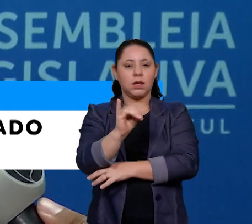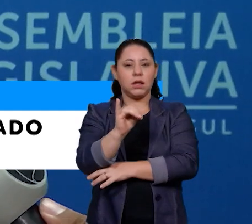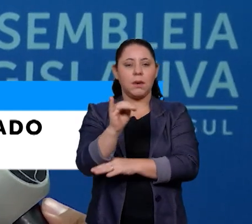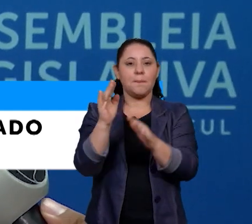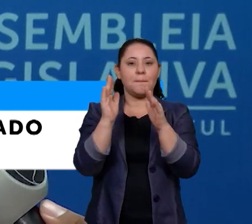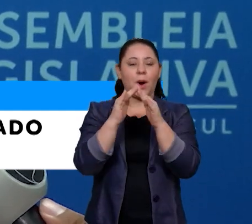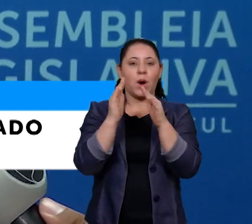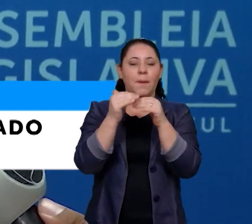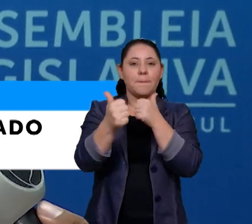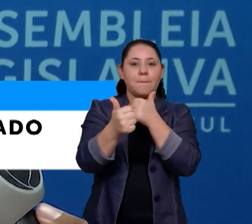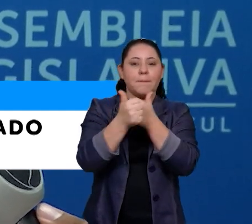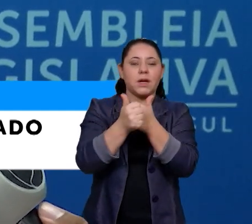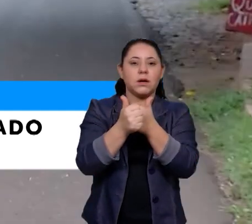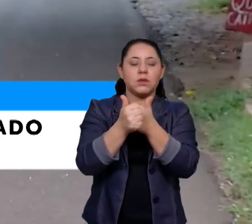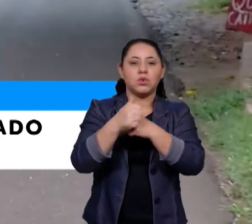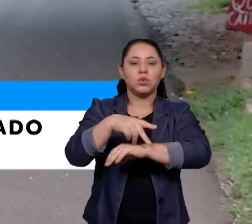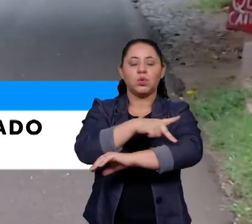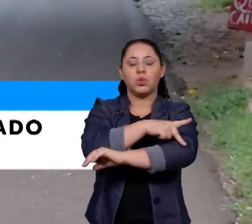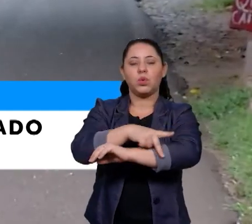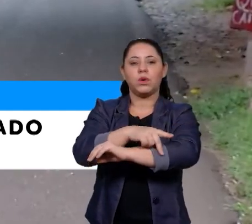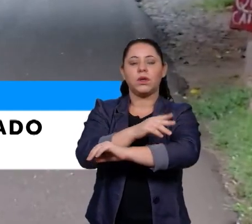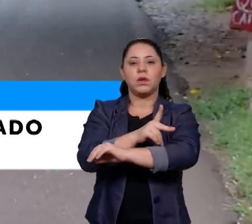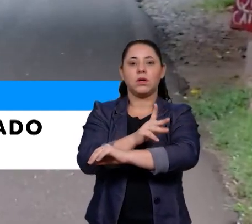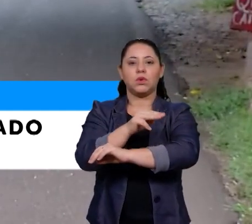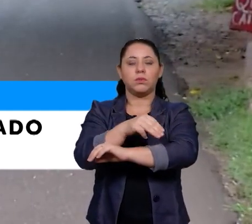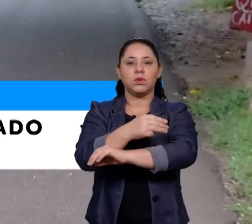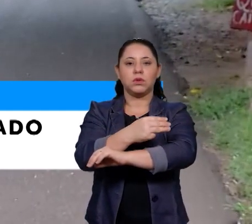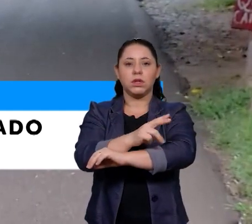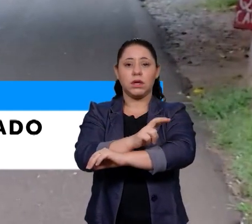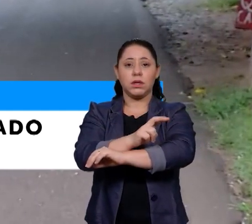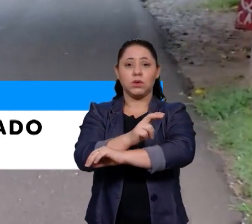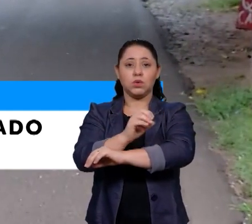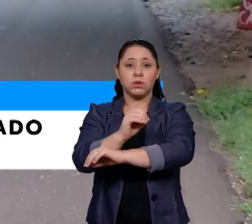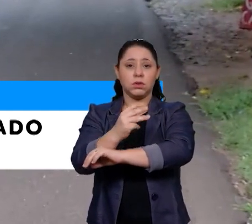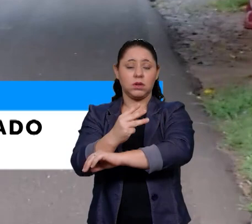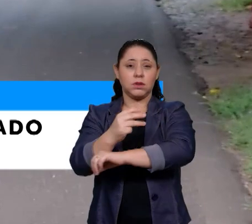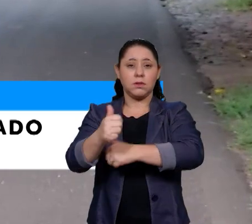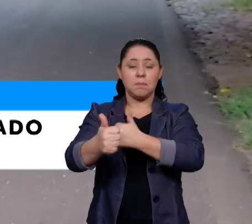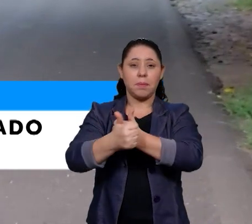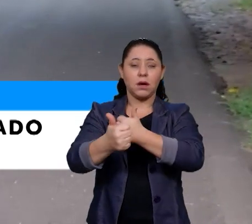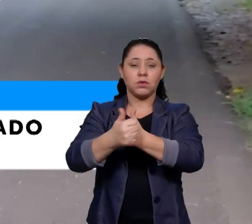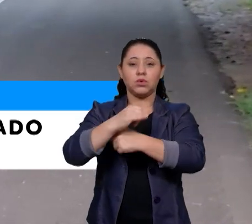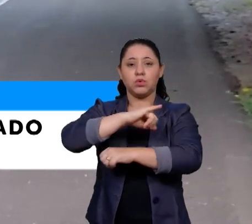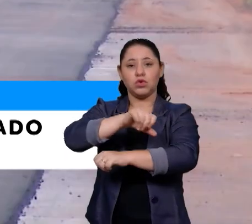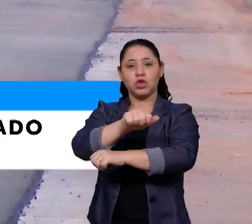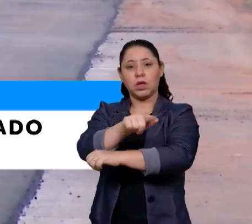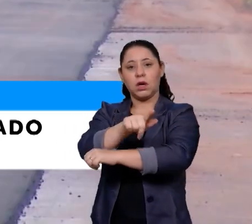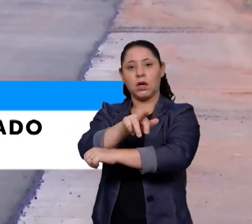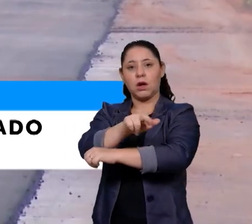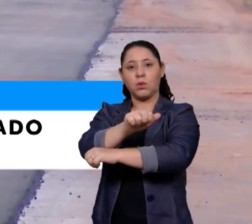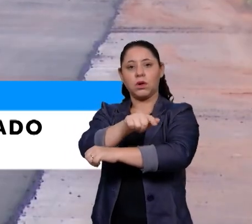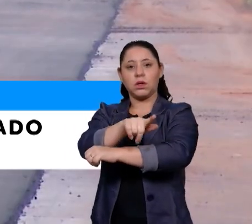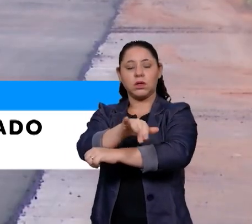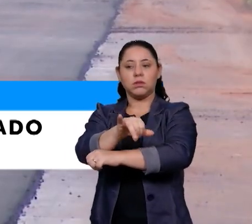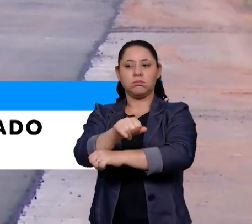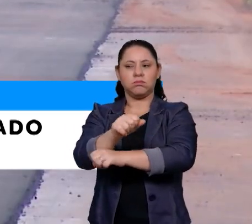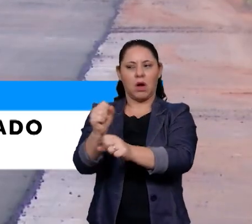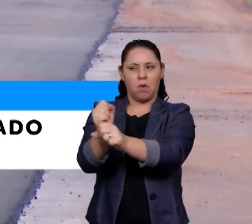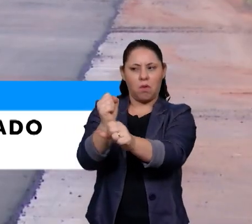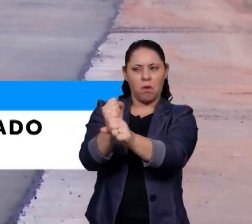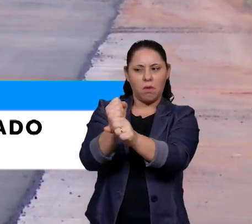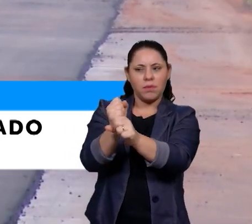da informação mora próximo ao quilômetro 503 da BR-163, perto de Jaraguari, e reclama que as obras